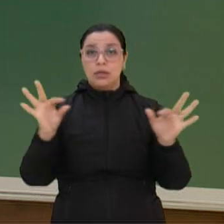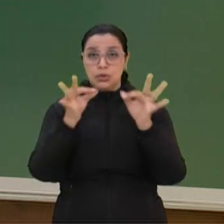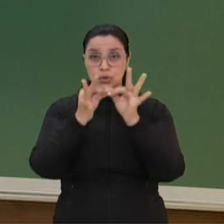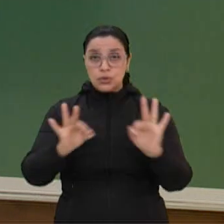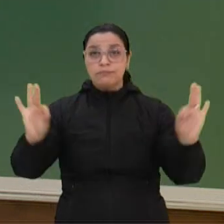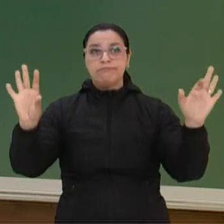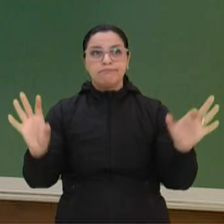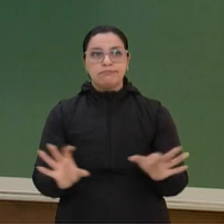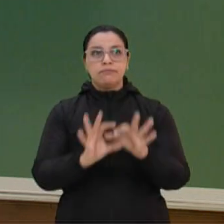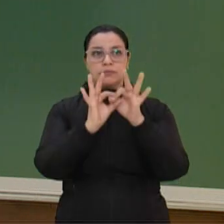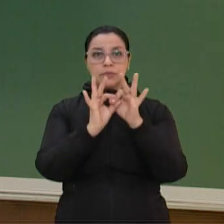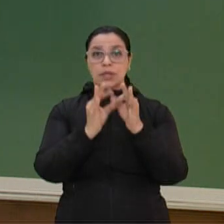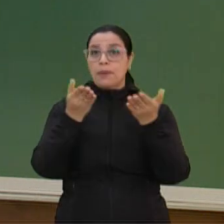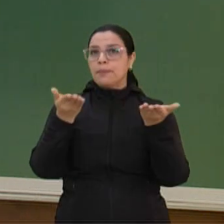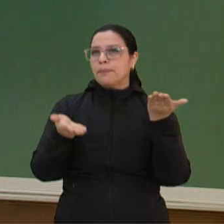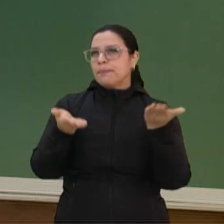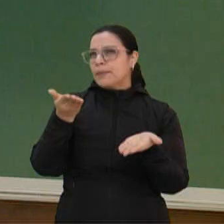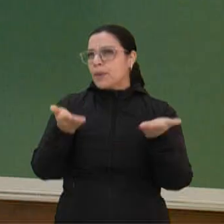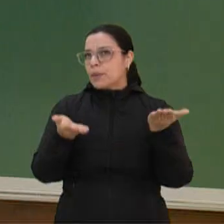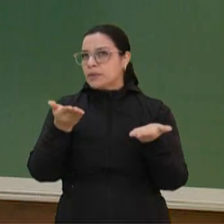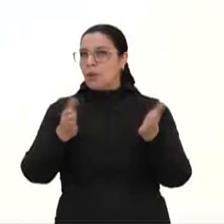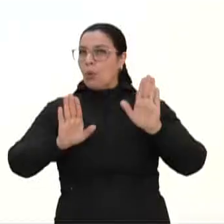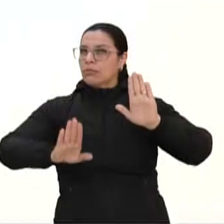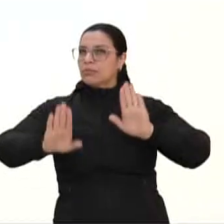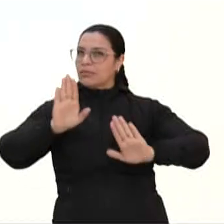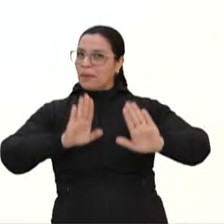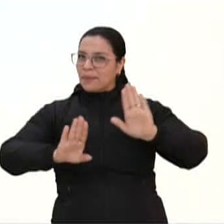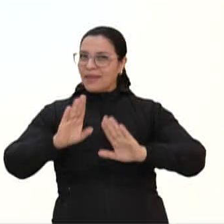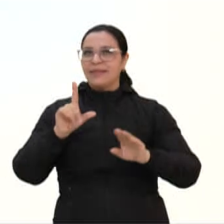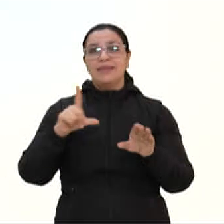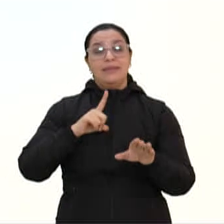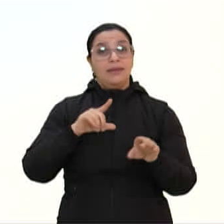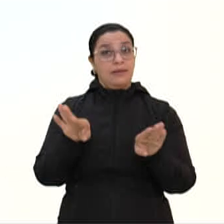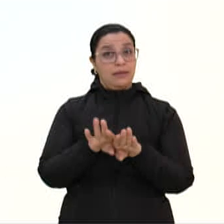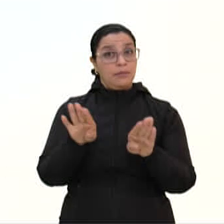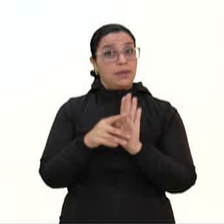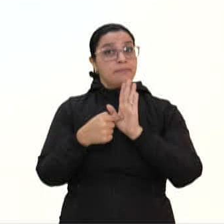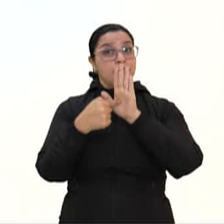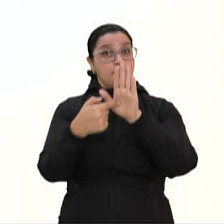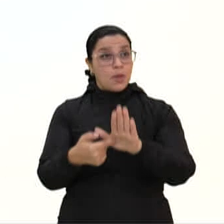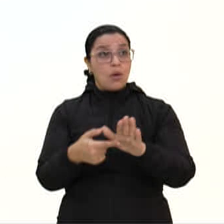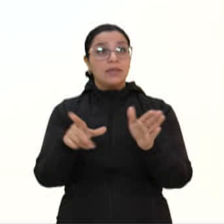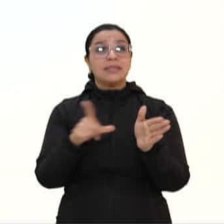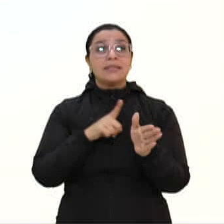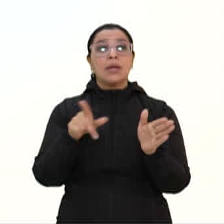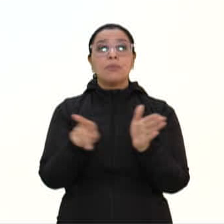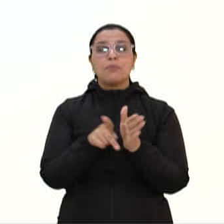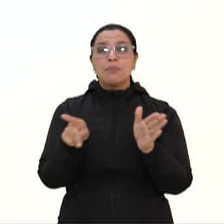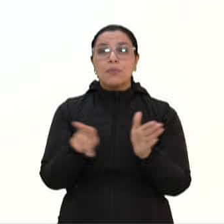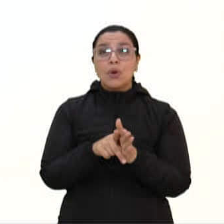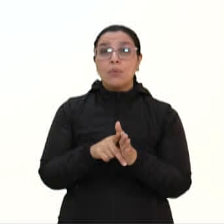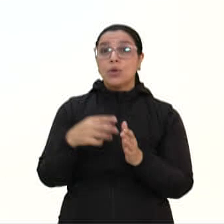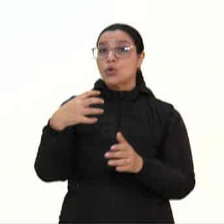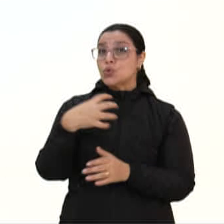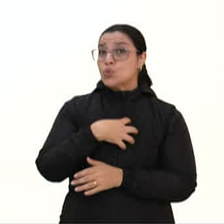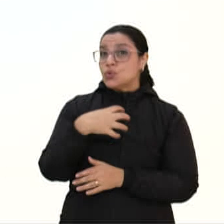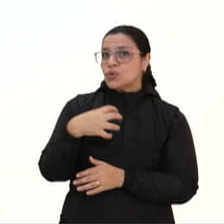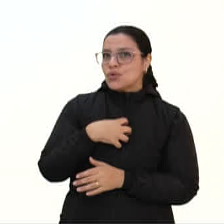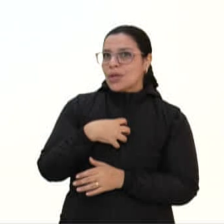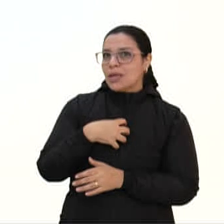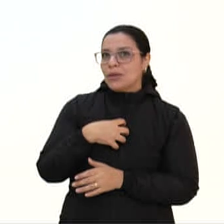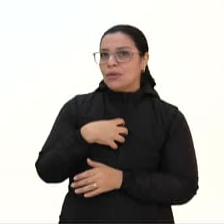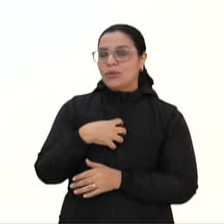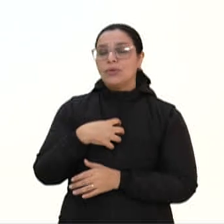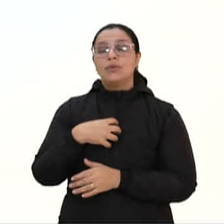Conjunções subordinadas proporcionais. Indica gradação ou